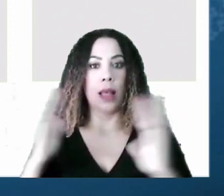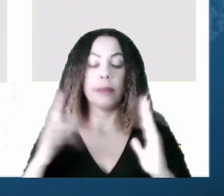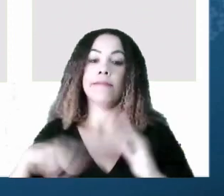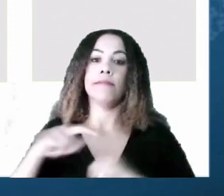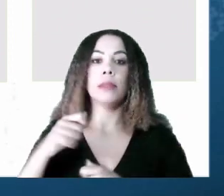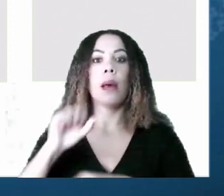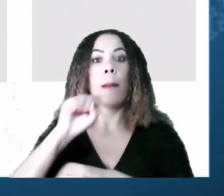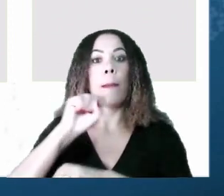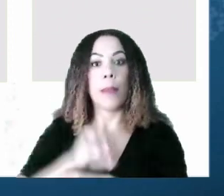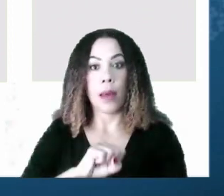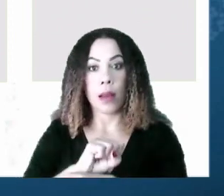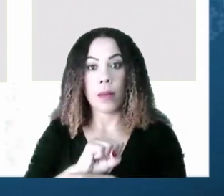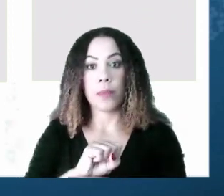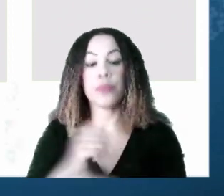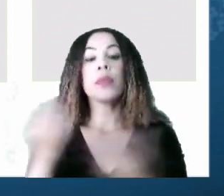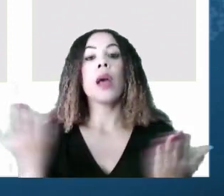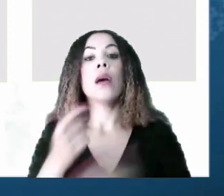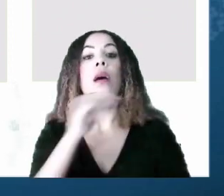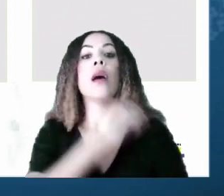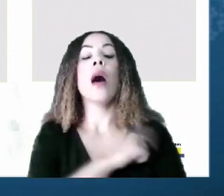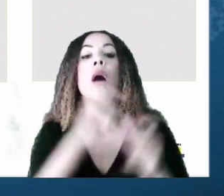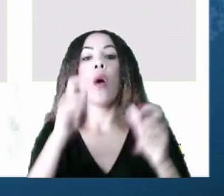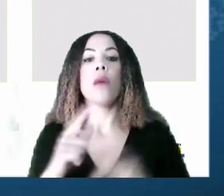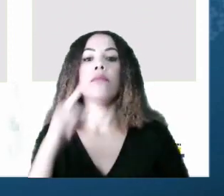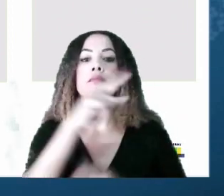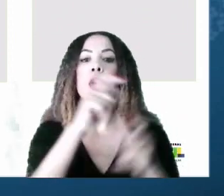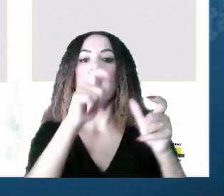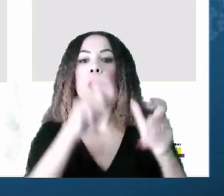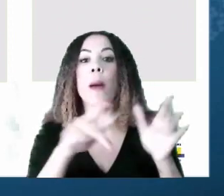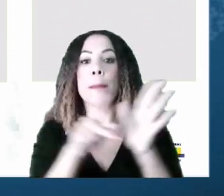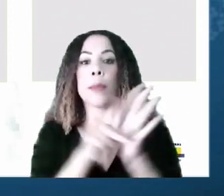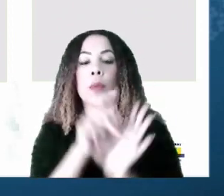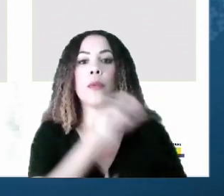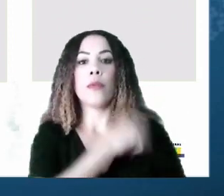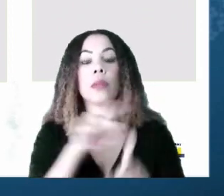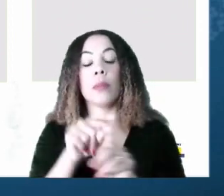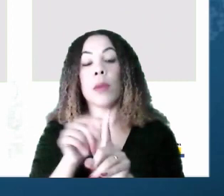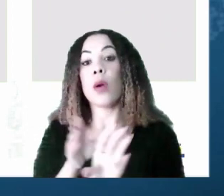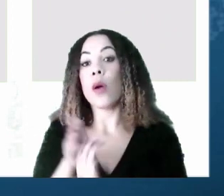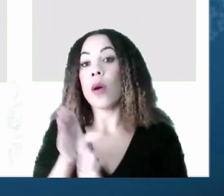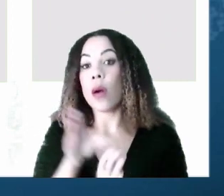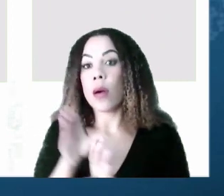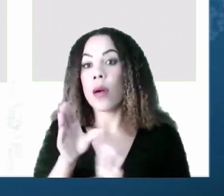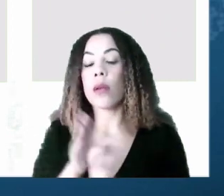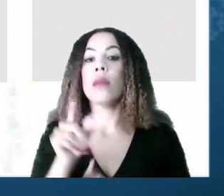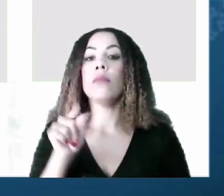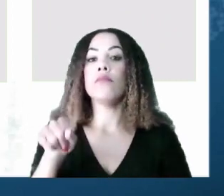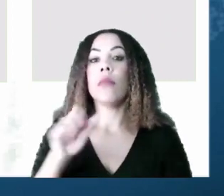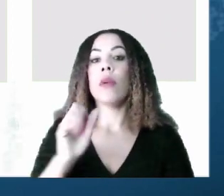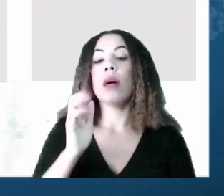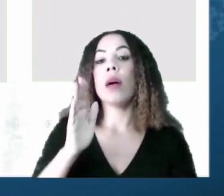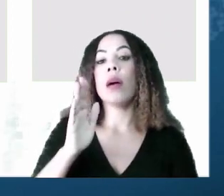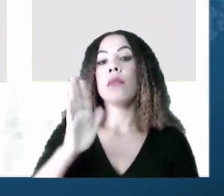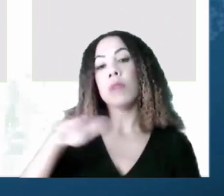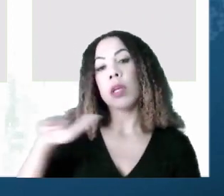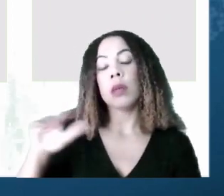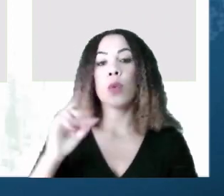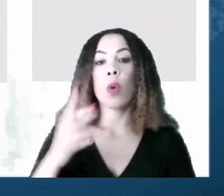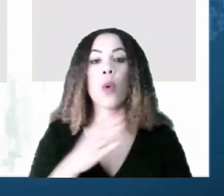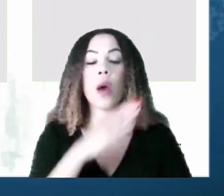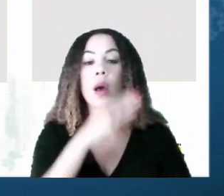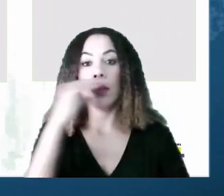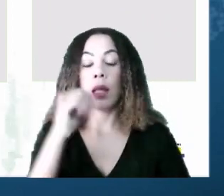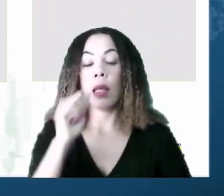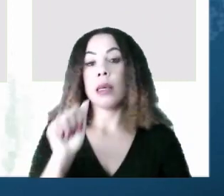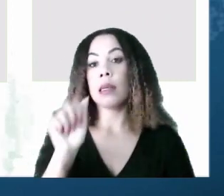só nas salas de vacina e ainda orientando a observação dos adolescentes e das crianças. 15 minutos para